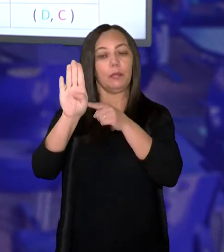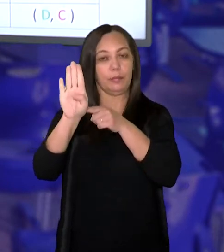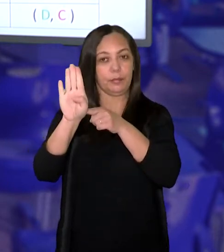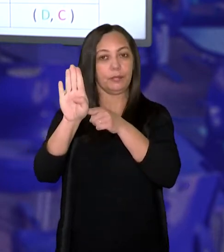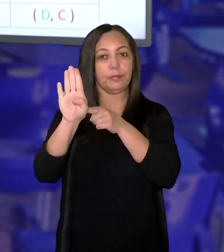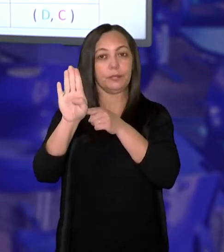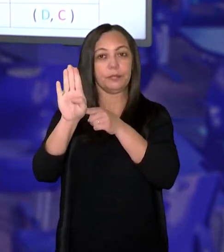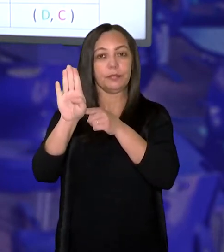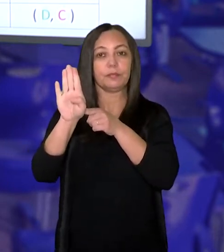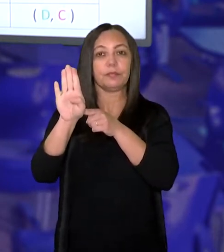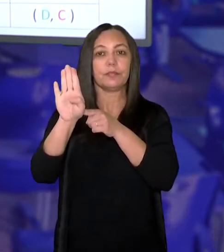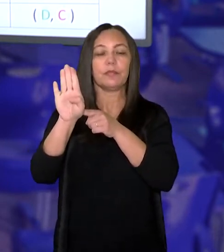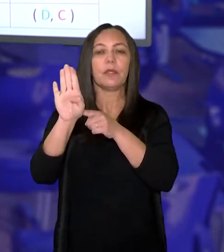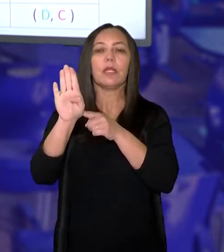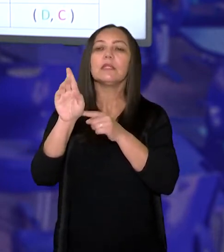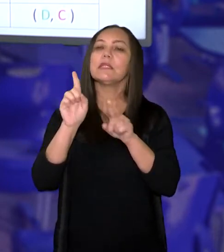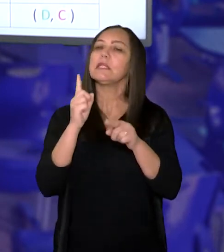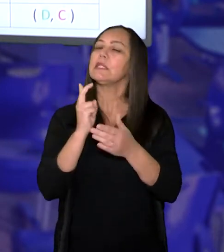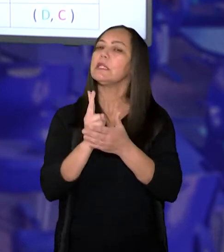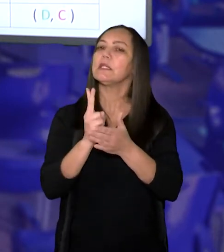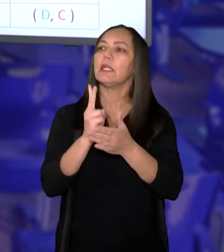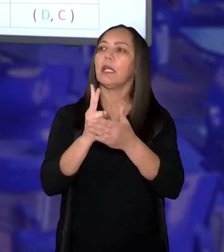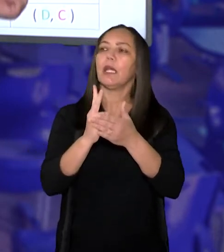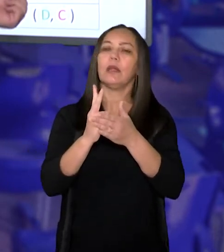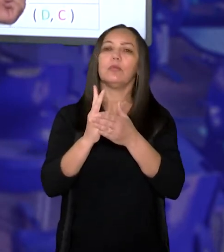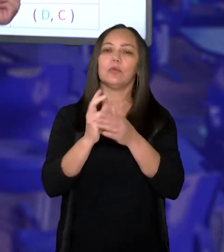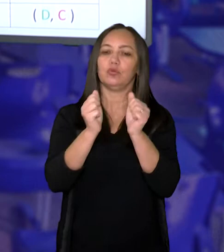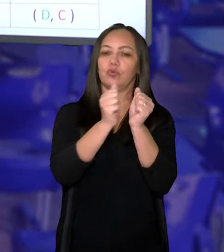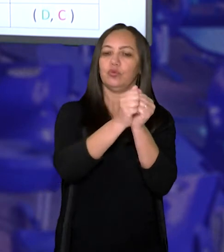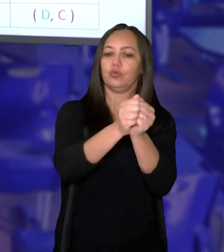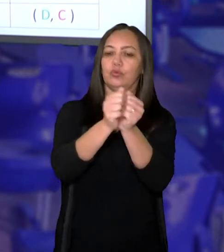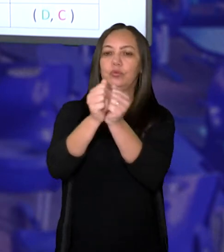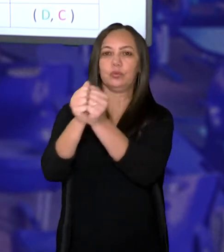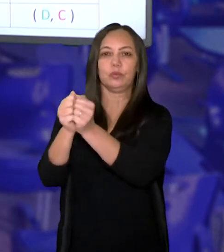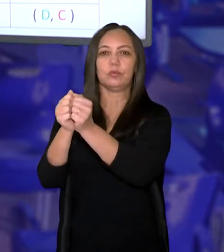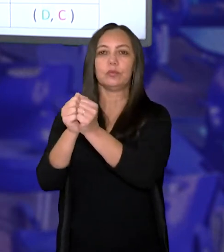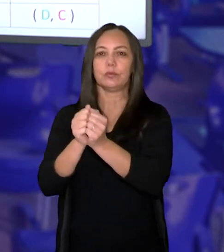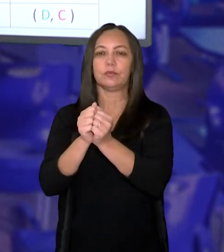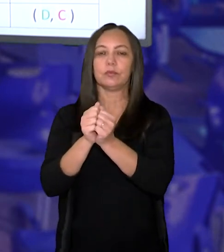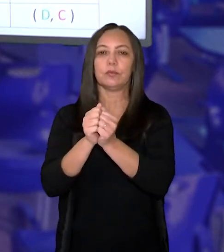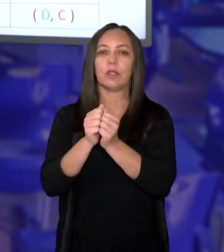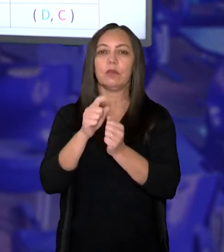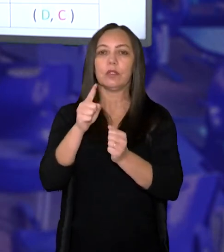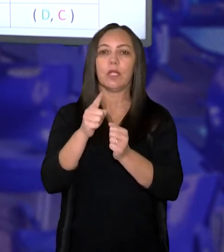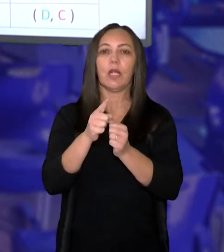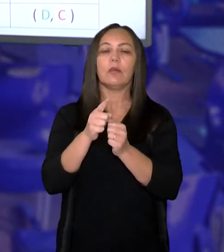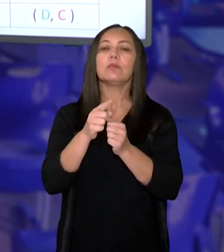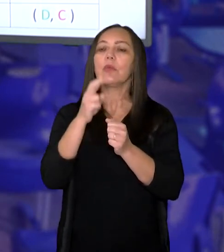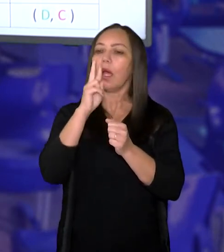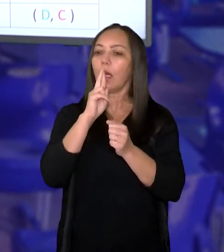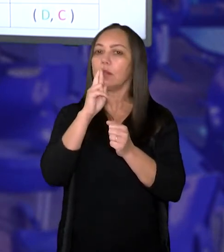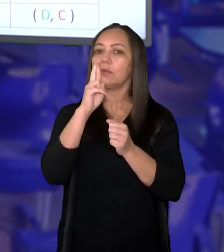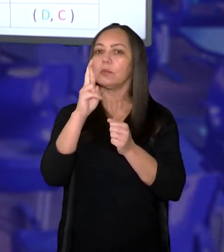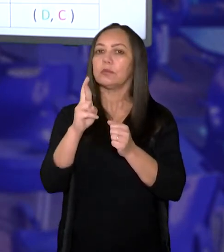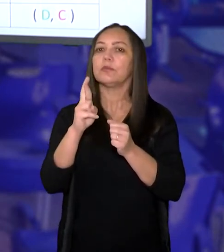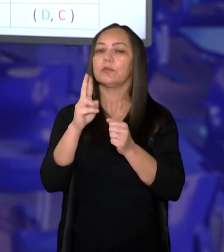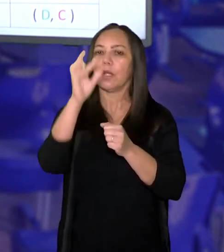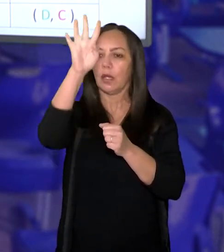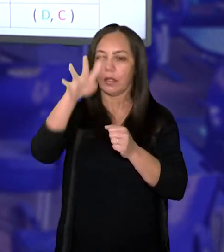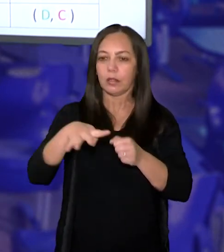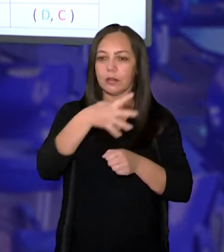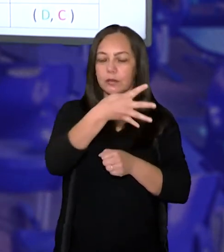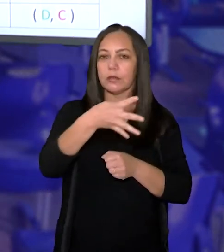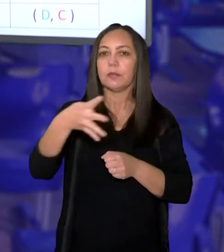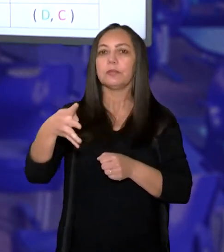B. E sempre acompanhando de cada um. Quando você conseguir preencher toda a